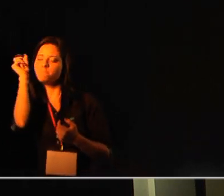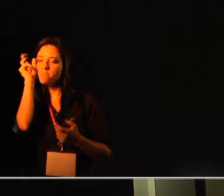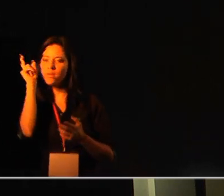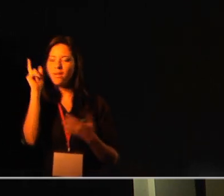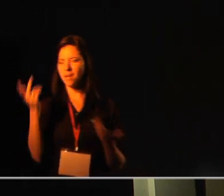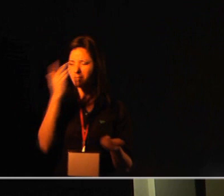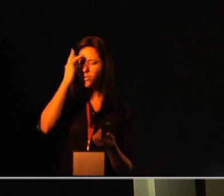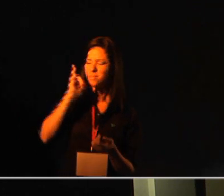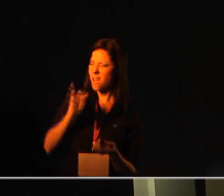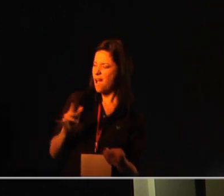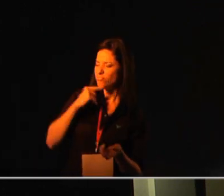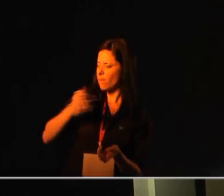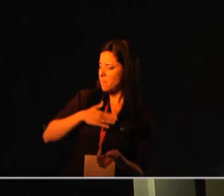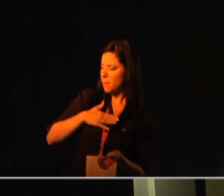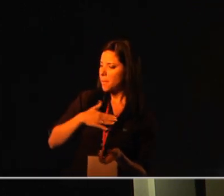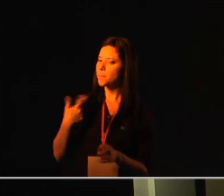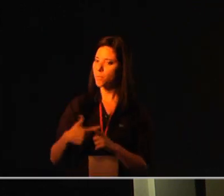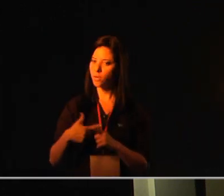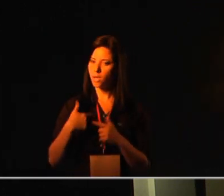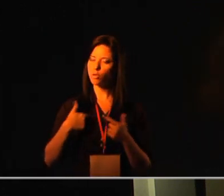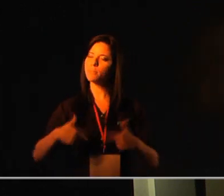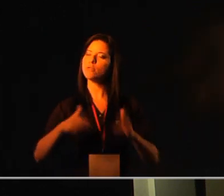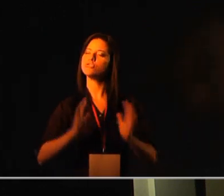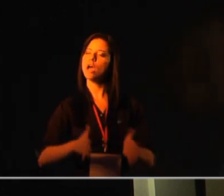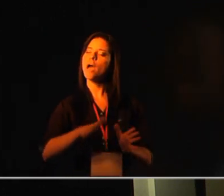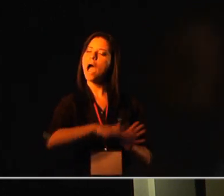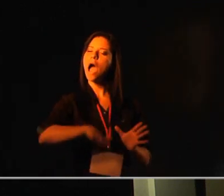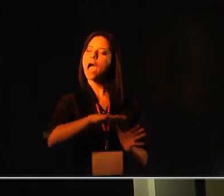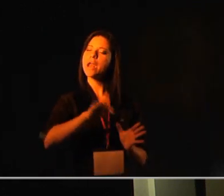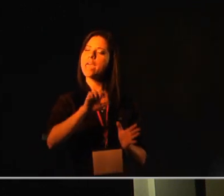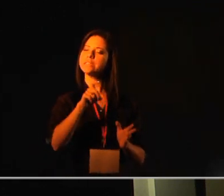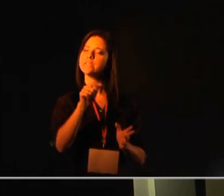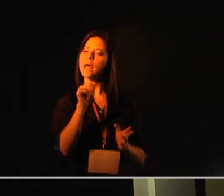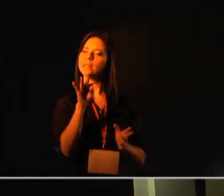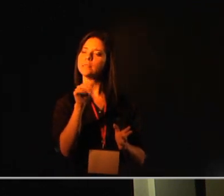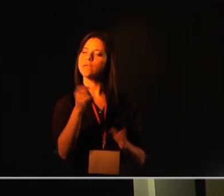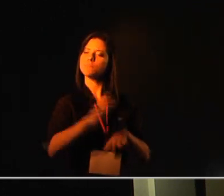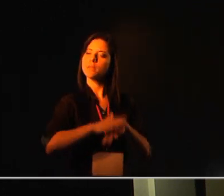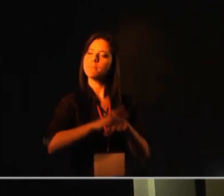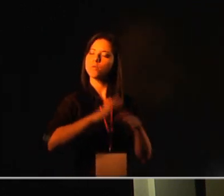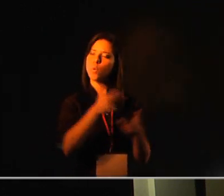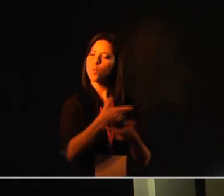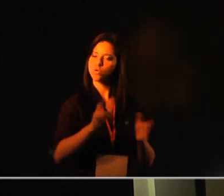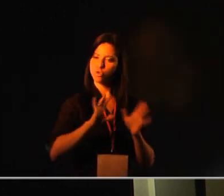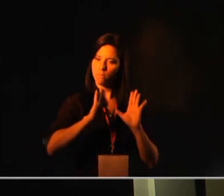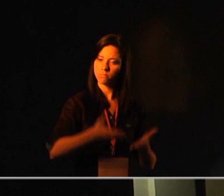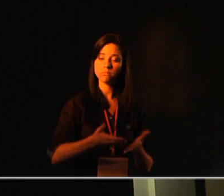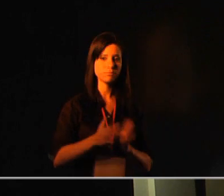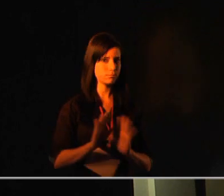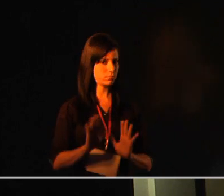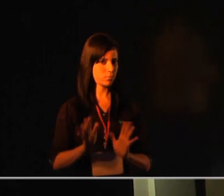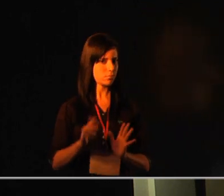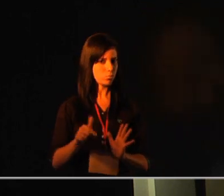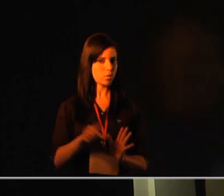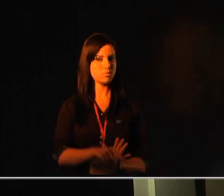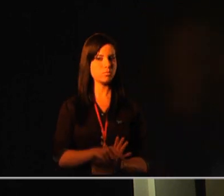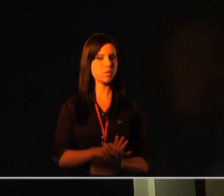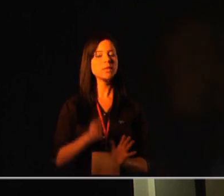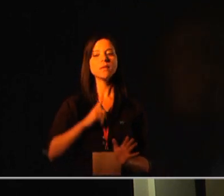mim porque eu trabalho na área de exatas, sei lá. Não existe isso. Né? Existe um processo